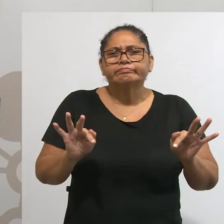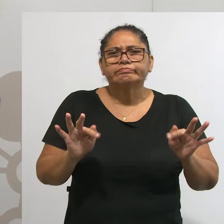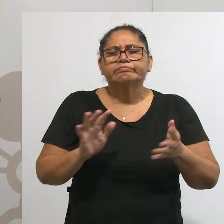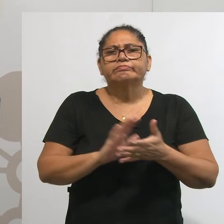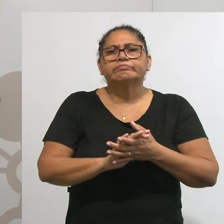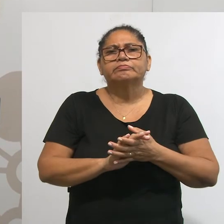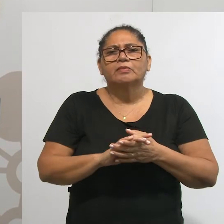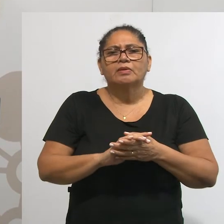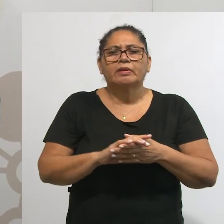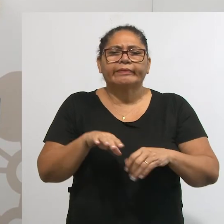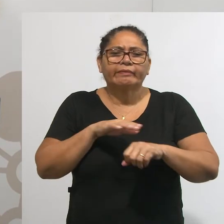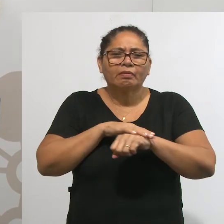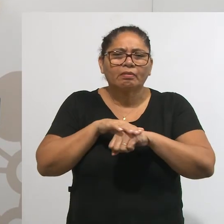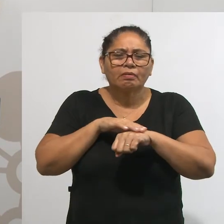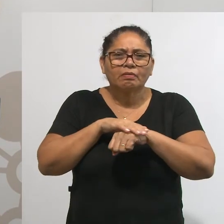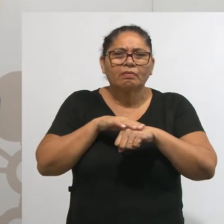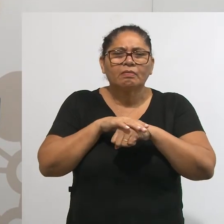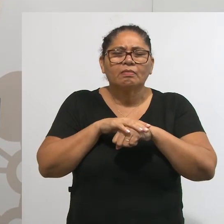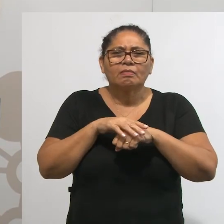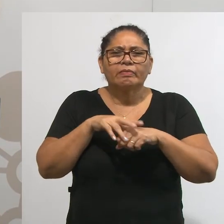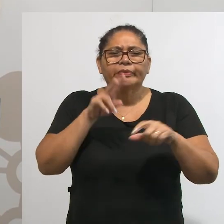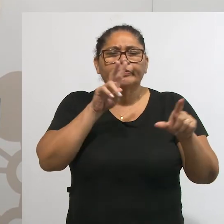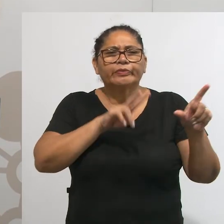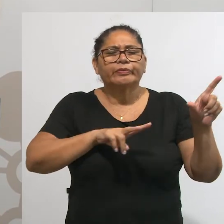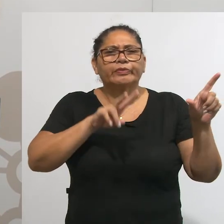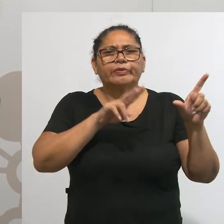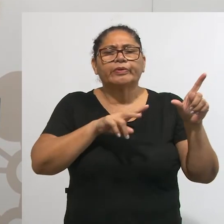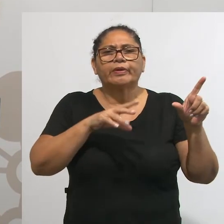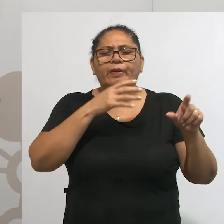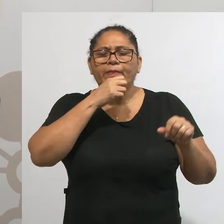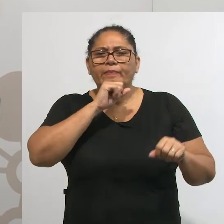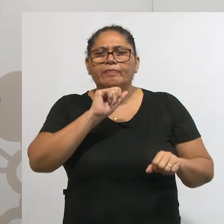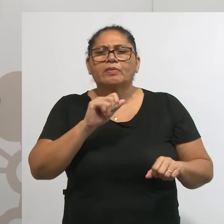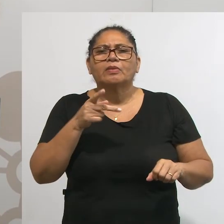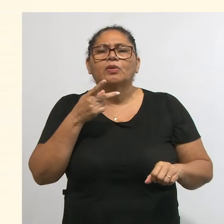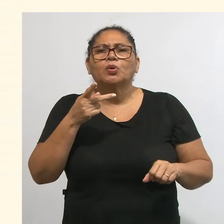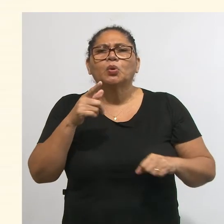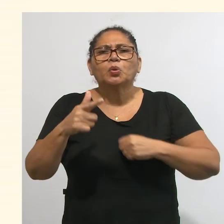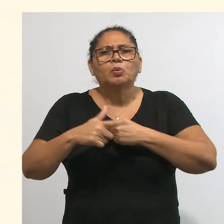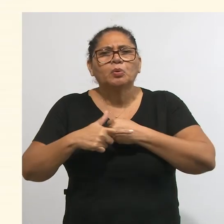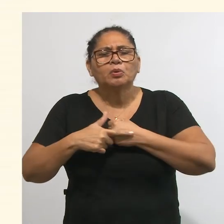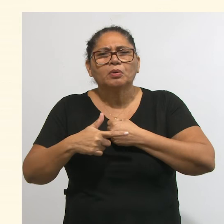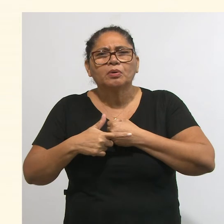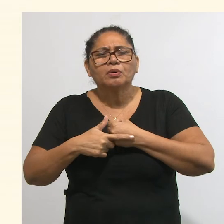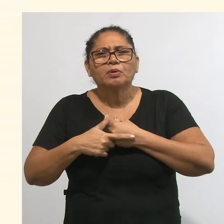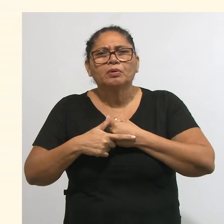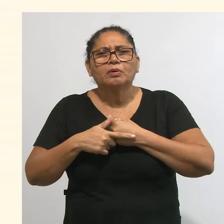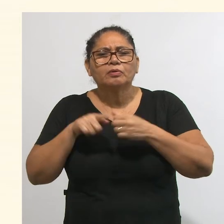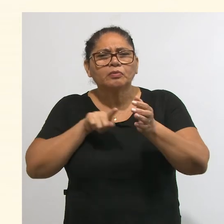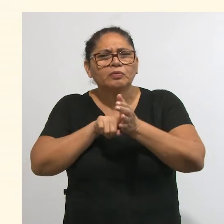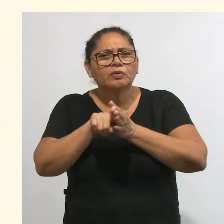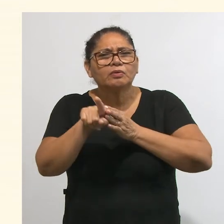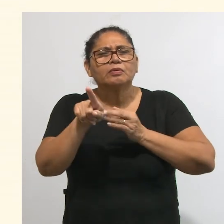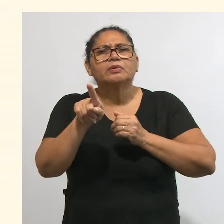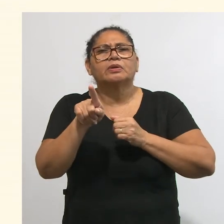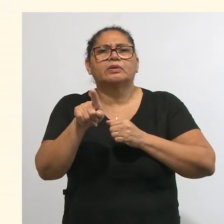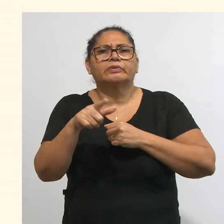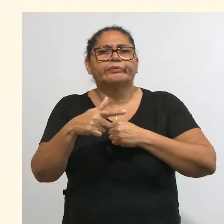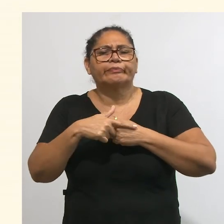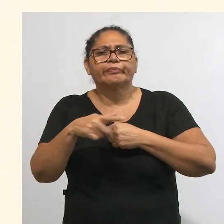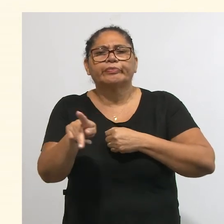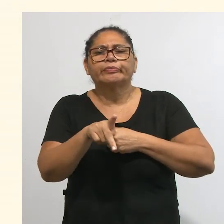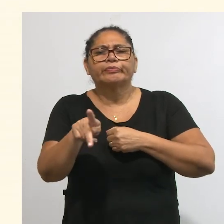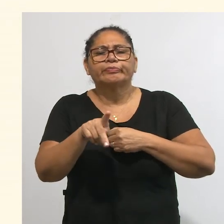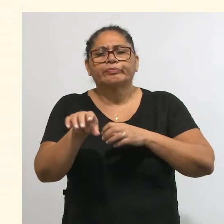finalizar esse nosso diálogo aqui, eu quero ler aqui um trecho do Paulo Freire que diz assim, qual é o papel, eu fiz uma pergunta, qual